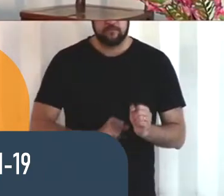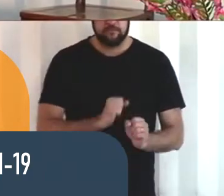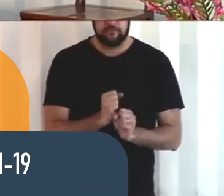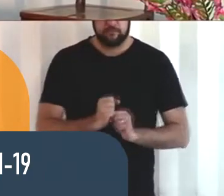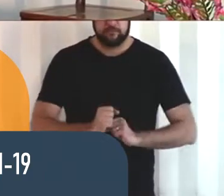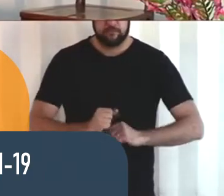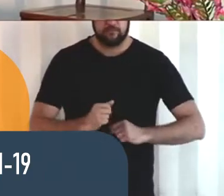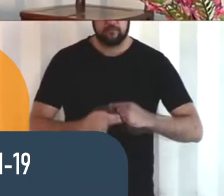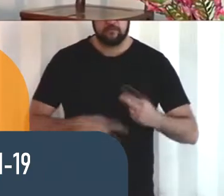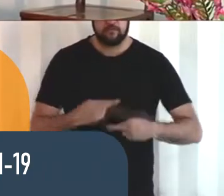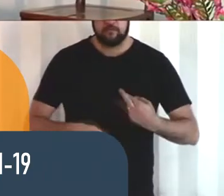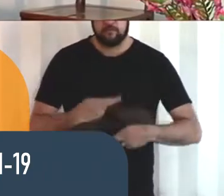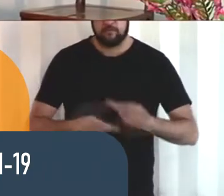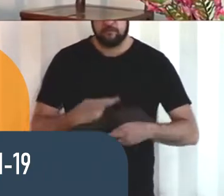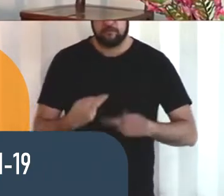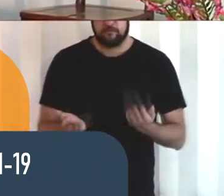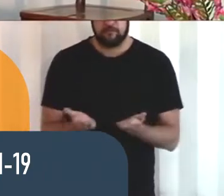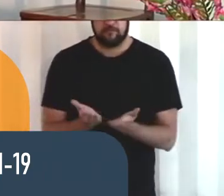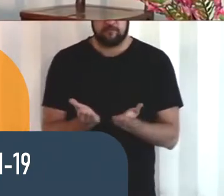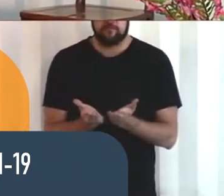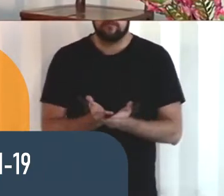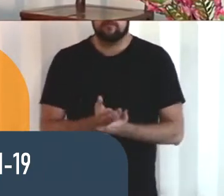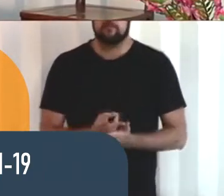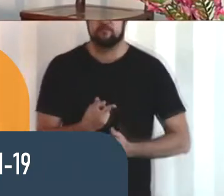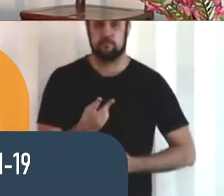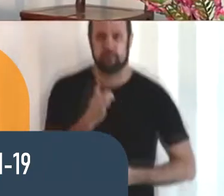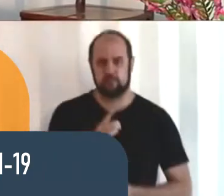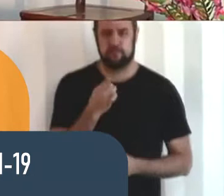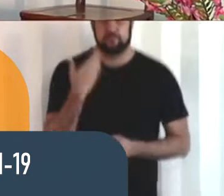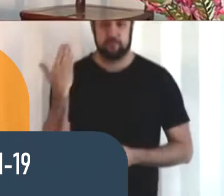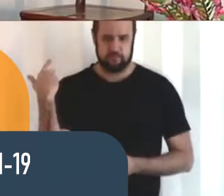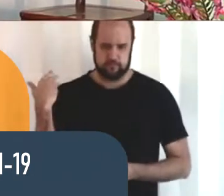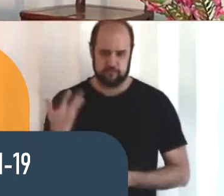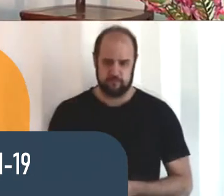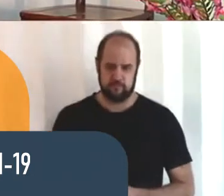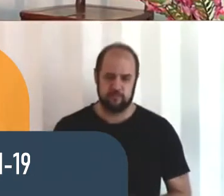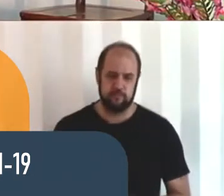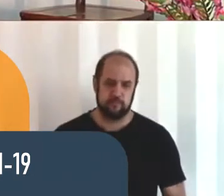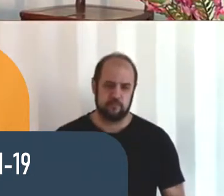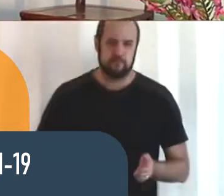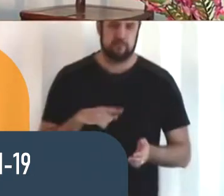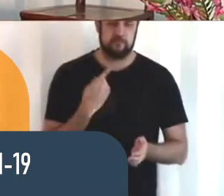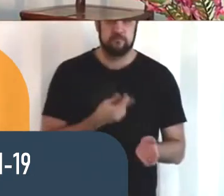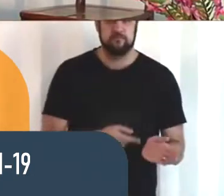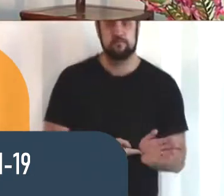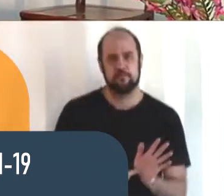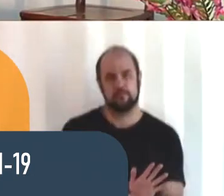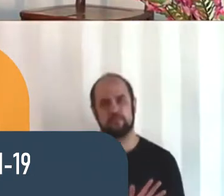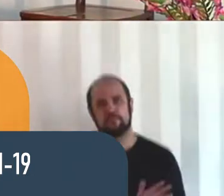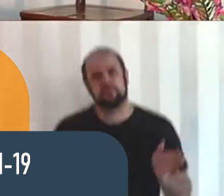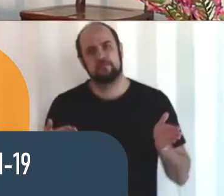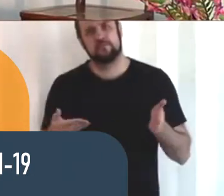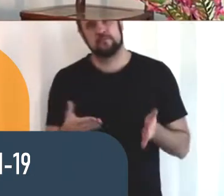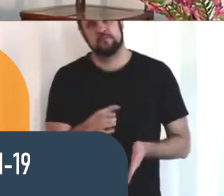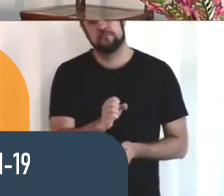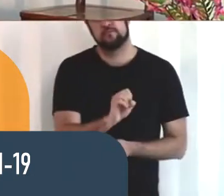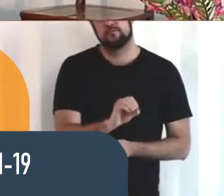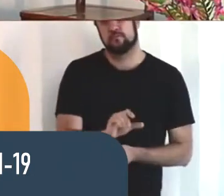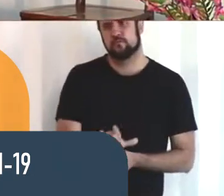nos últimos 2 domingos temos aqui apresentado os solas da Reforma e hoje encerraremos essa